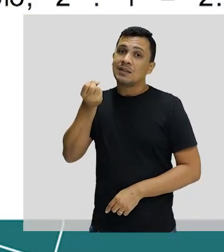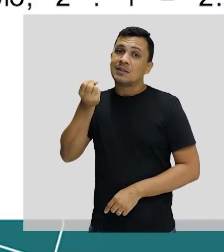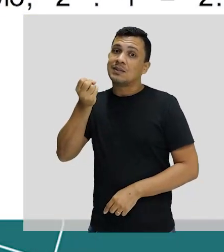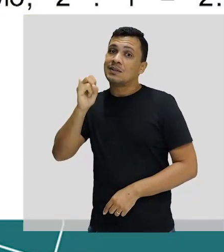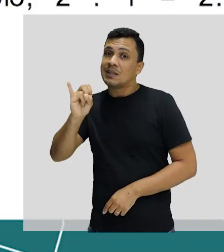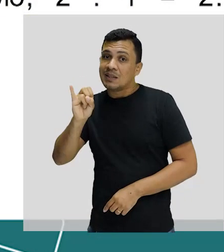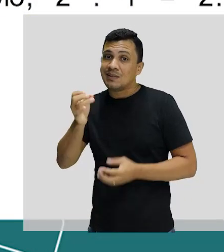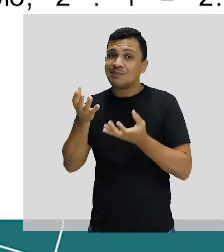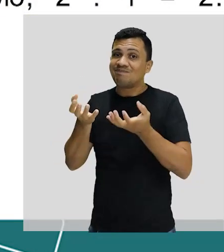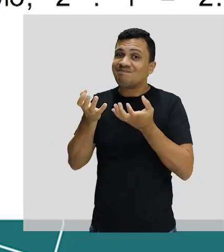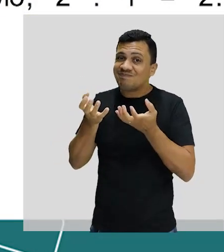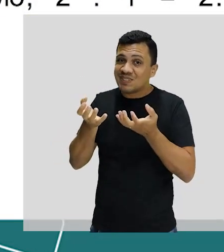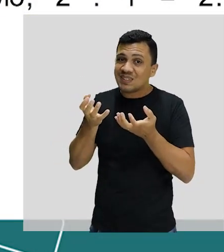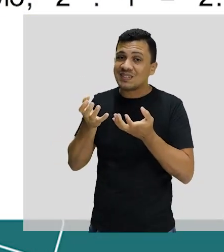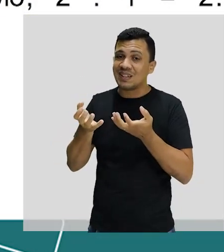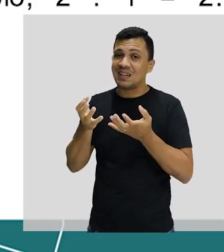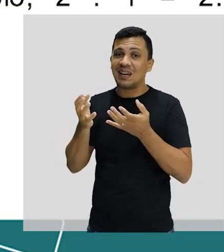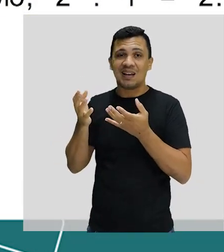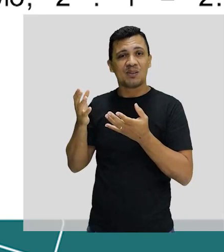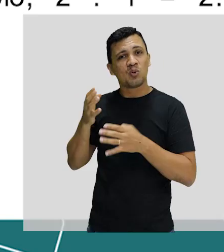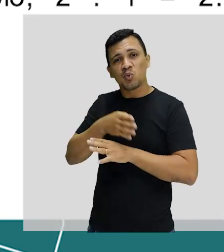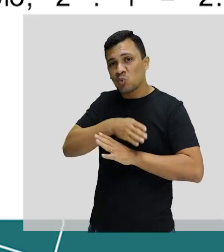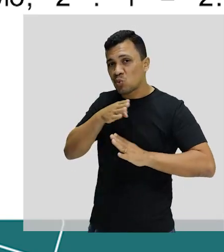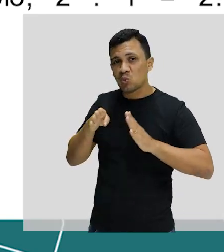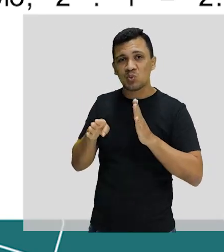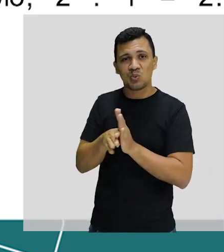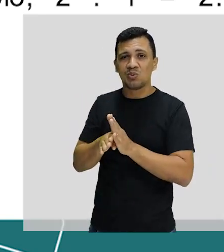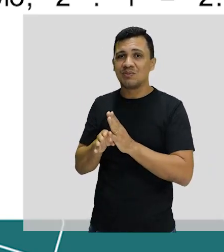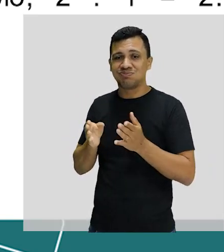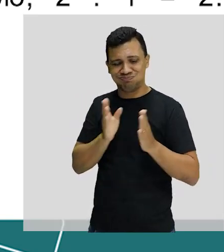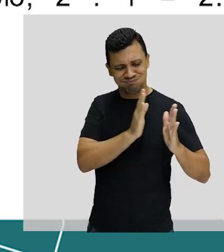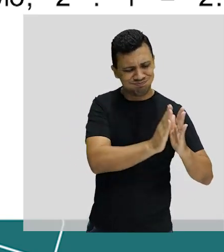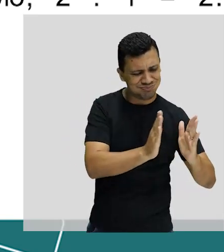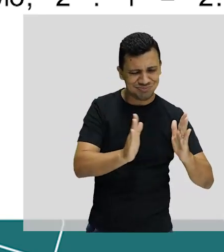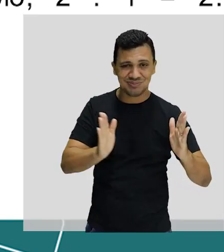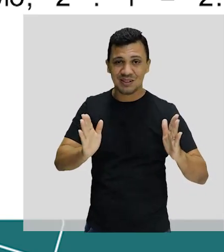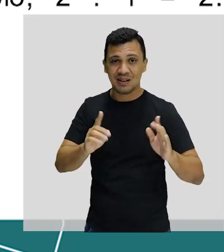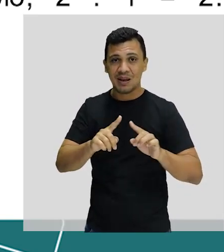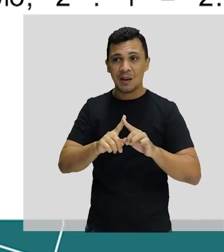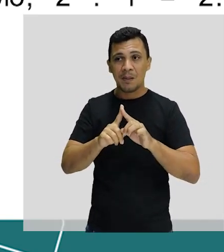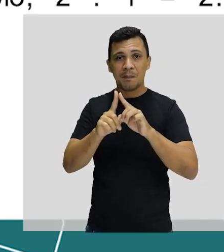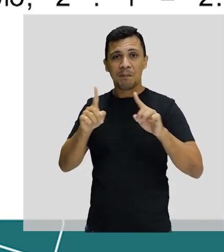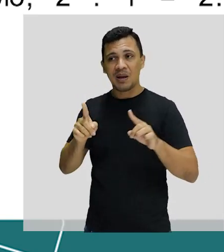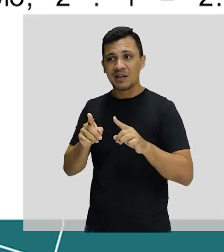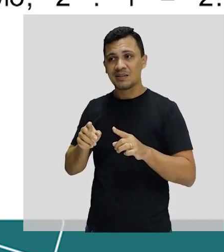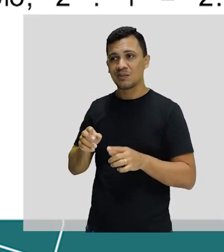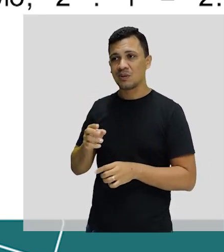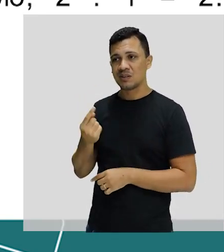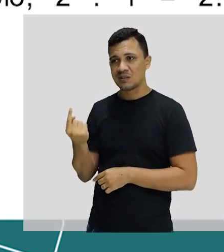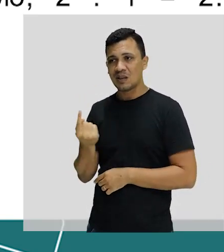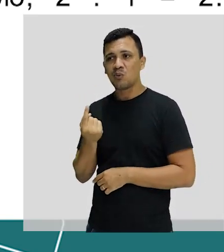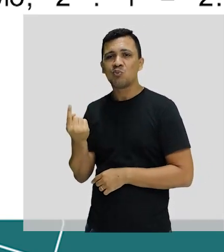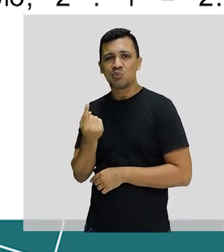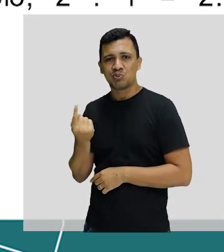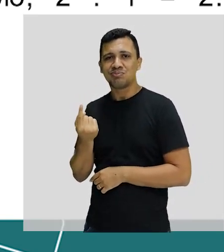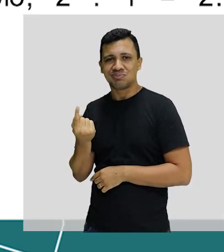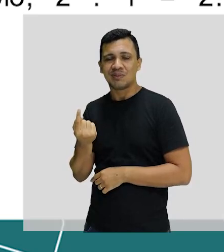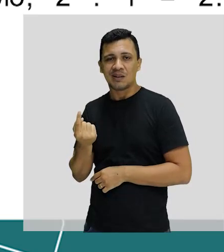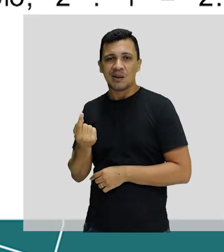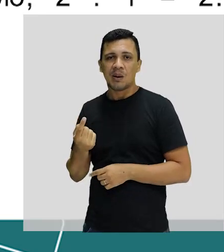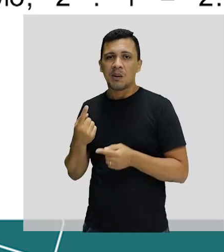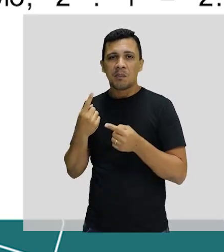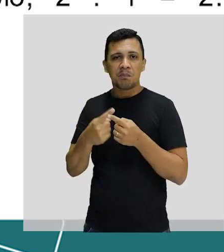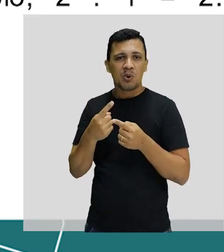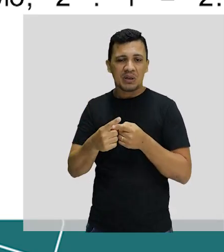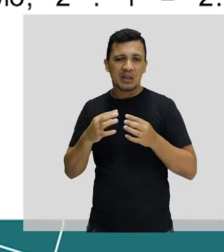né, quiser muito desenvolver toda a sequência, mas aqui é suficiente você já desenvolver esta única, tá? Para que não